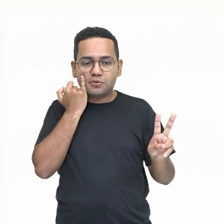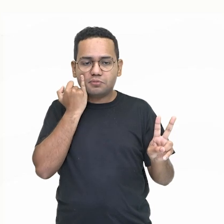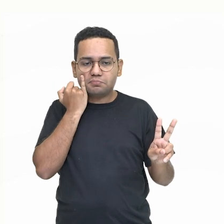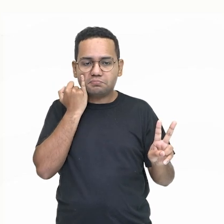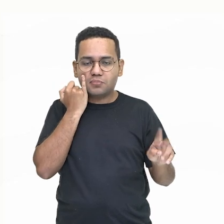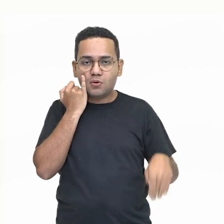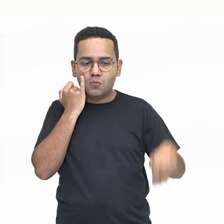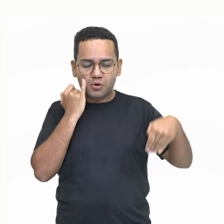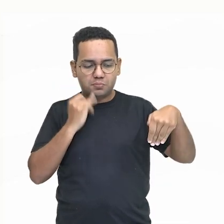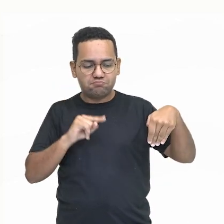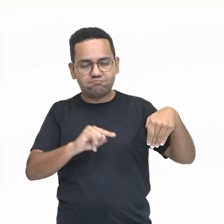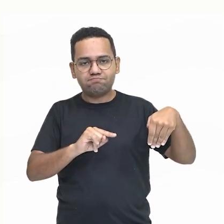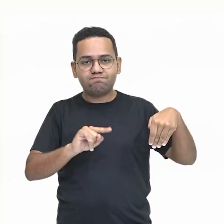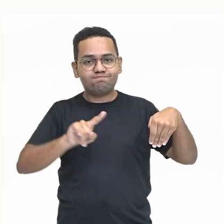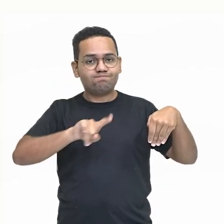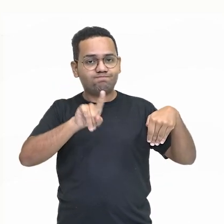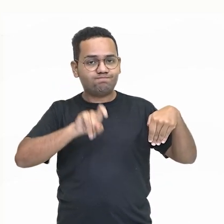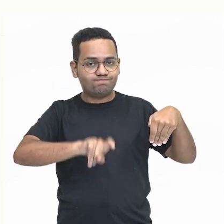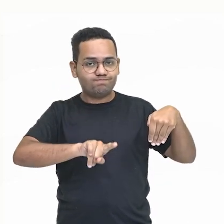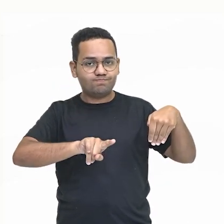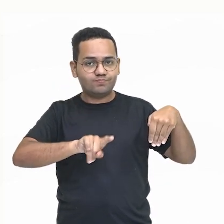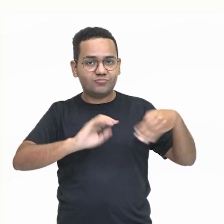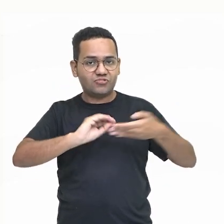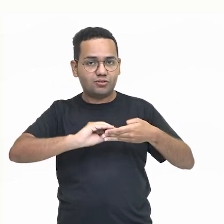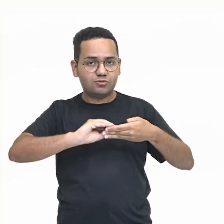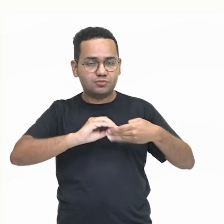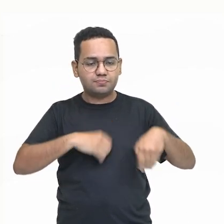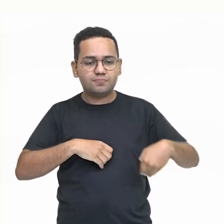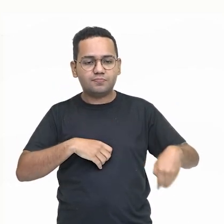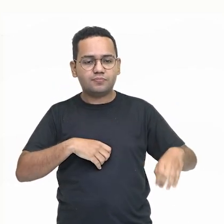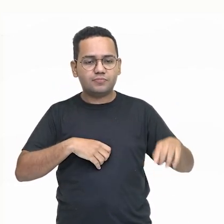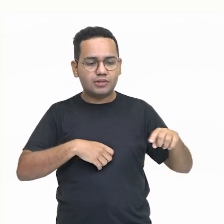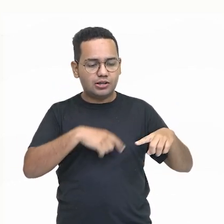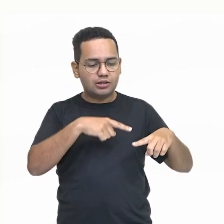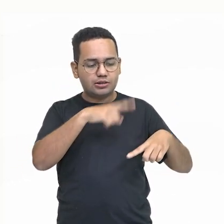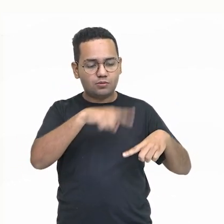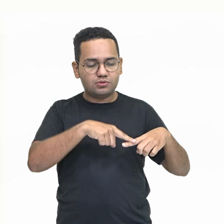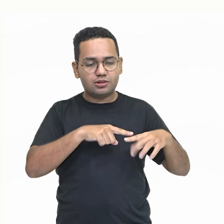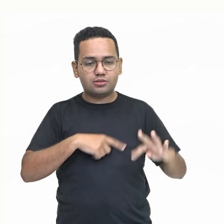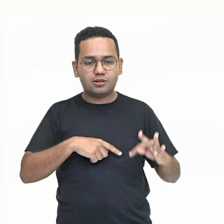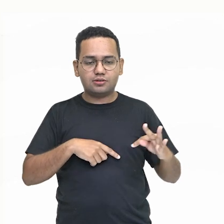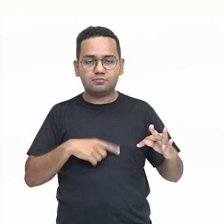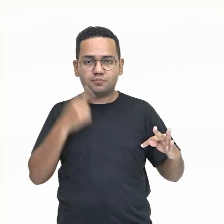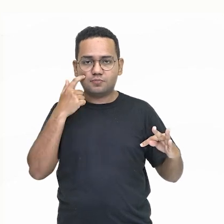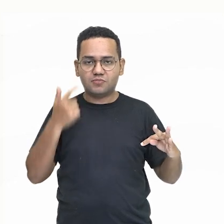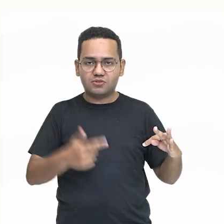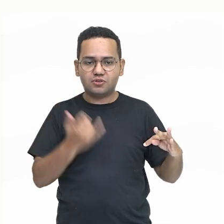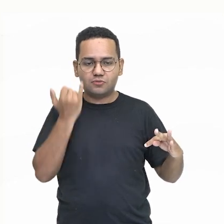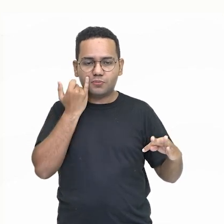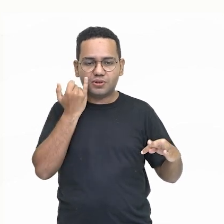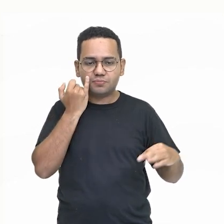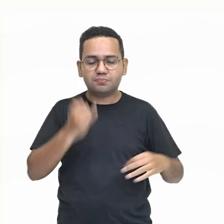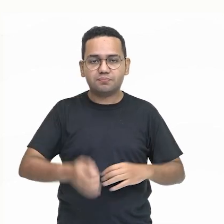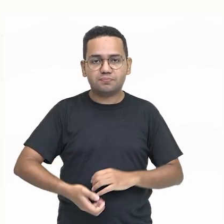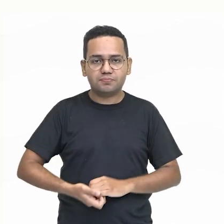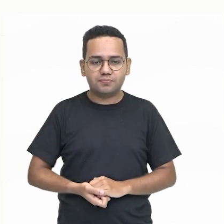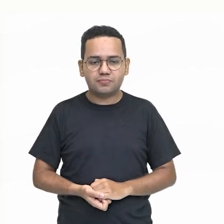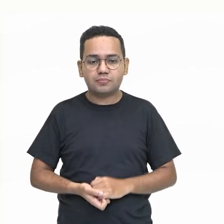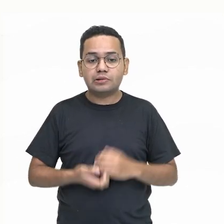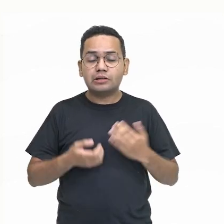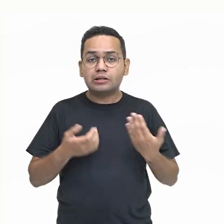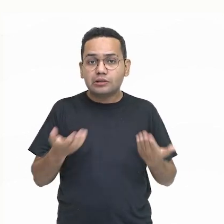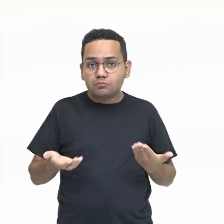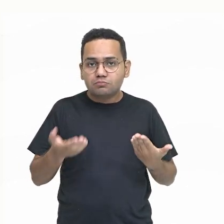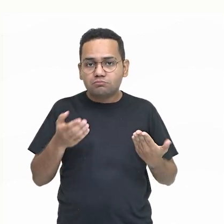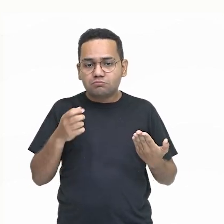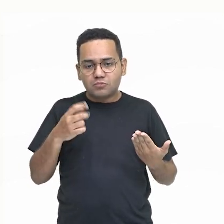metros por segundo. O M é o que eu procuro. E a variação do tempo, 2 segundos.